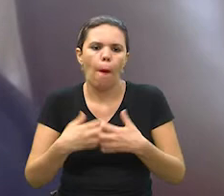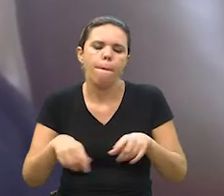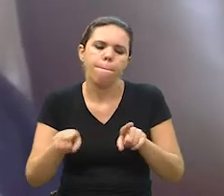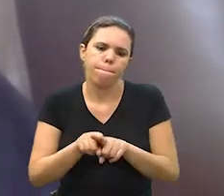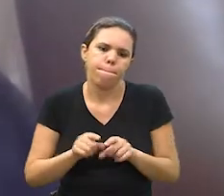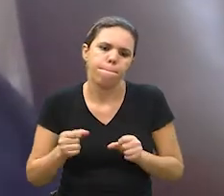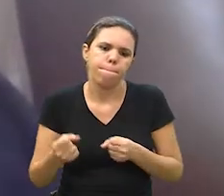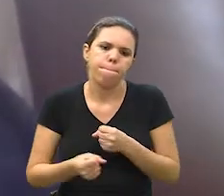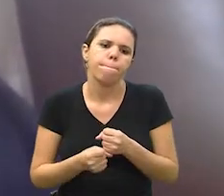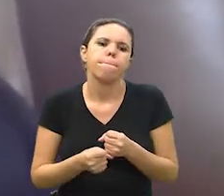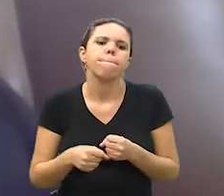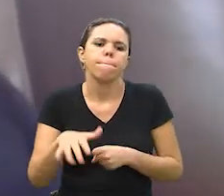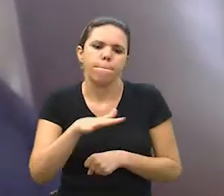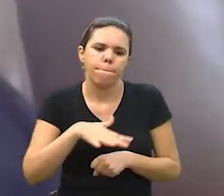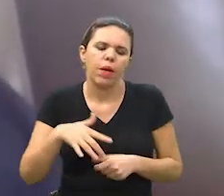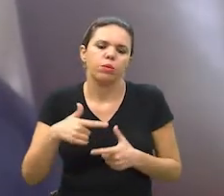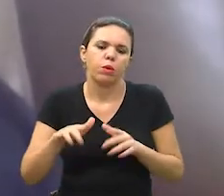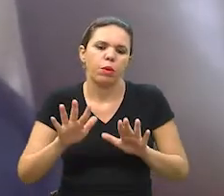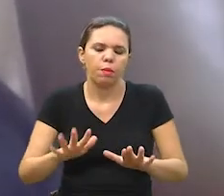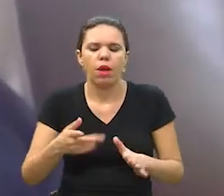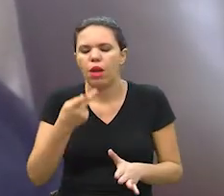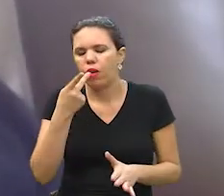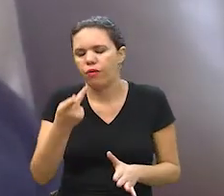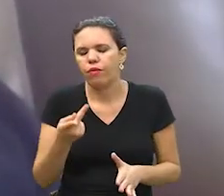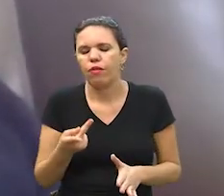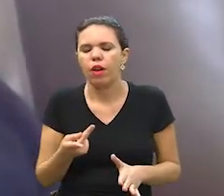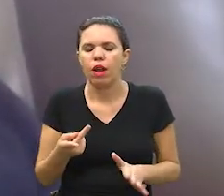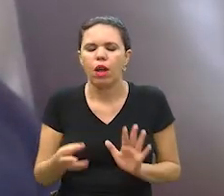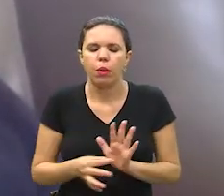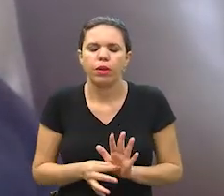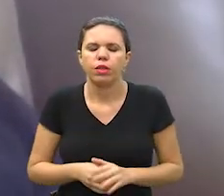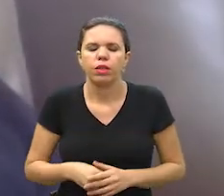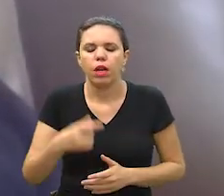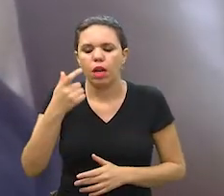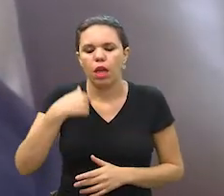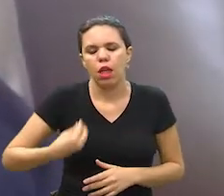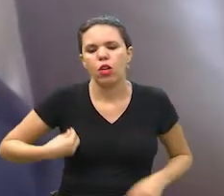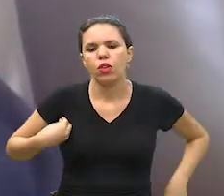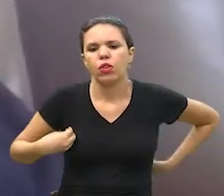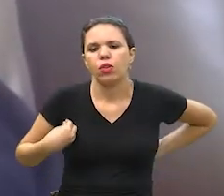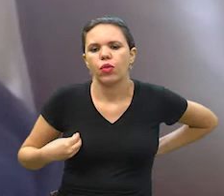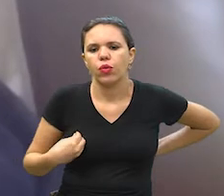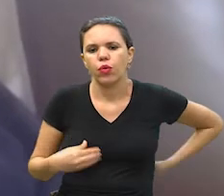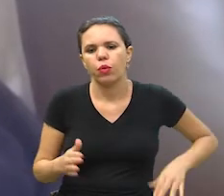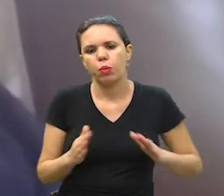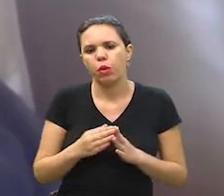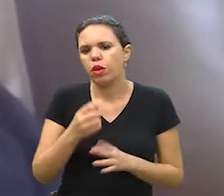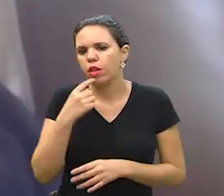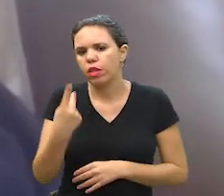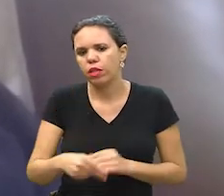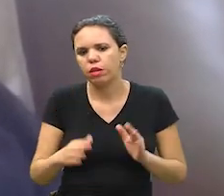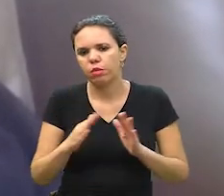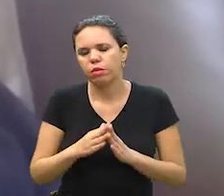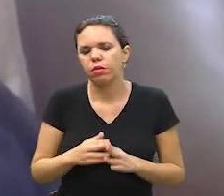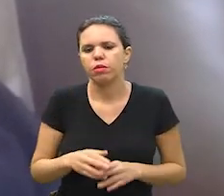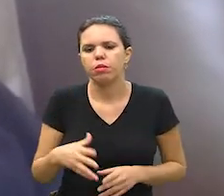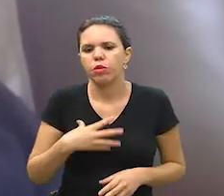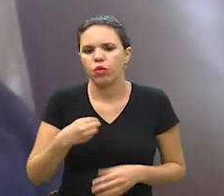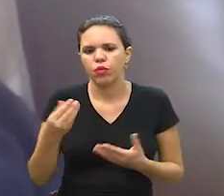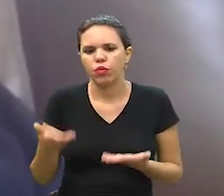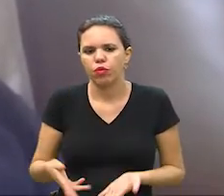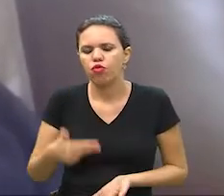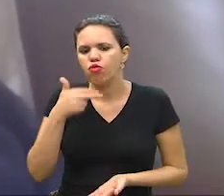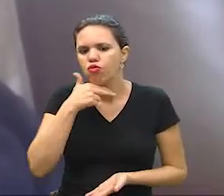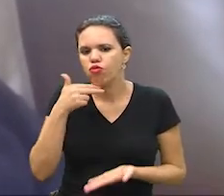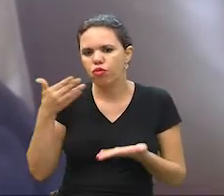puder nesse âmbito. Agora eu quero dizer uma coisa, eu vivo em Campinas, eu moro aqui, tenho meus filhos,